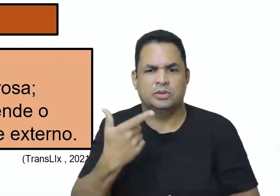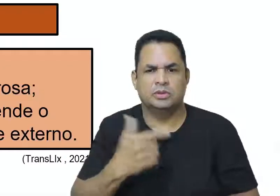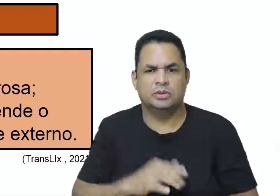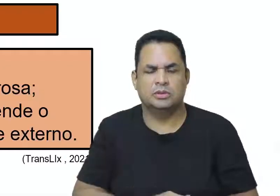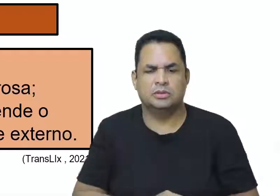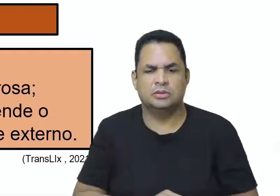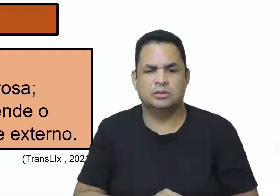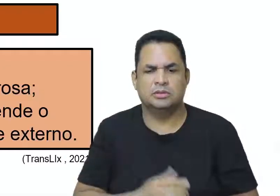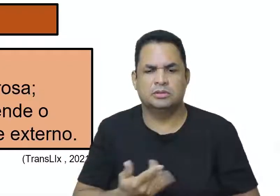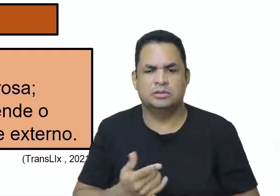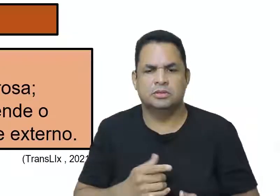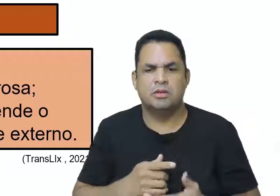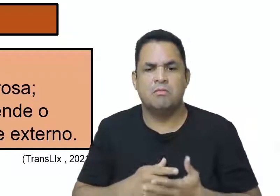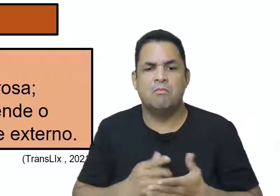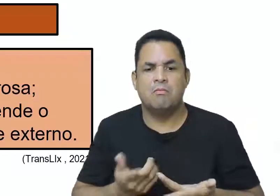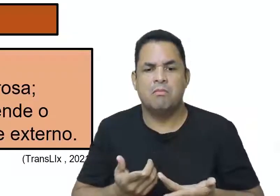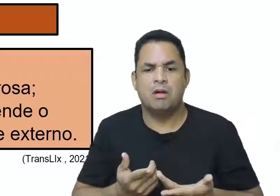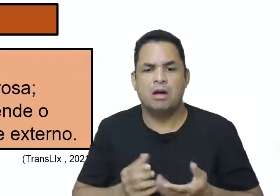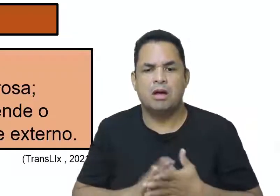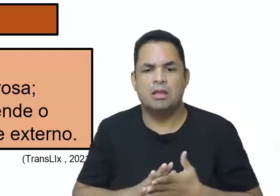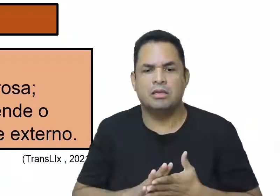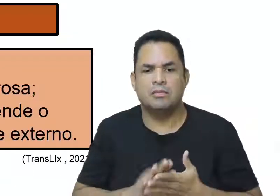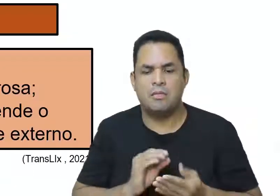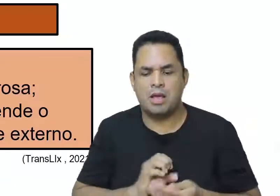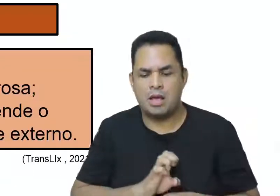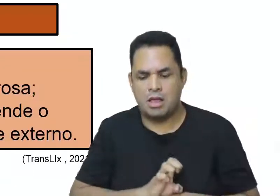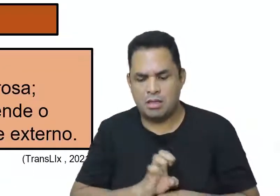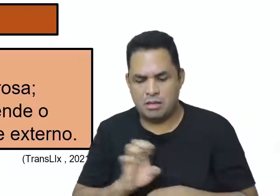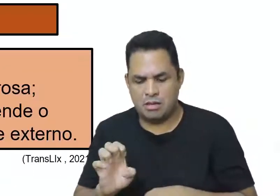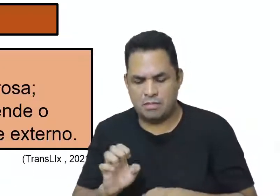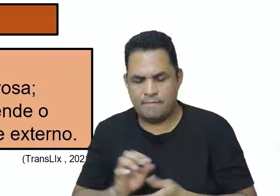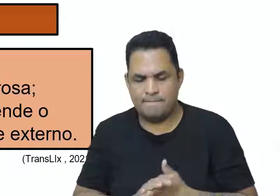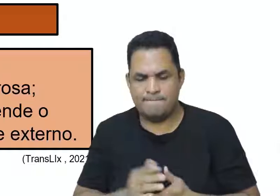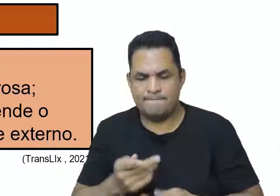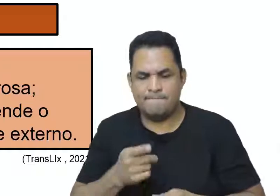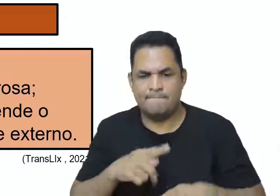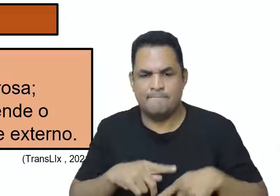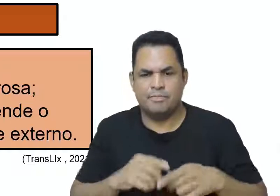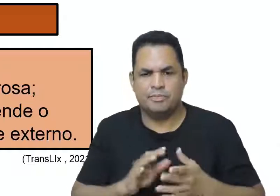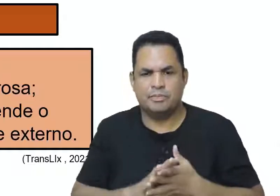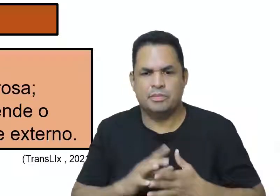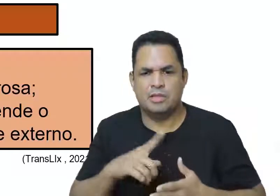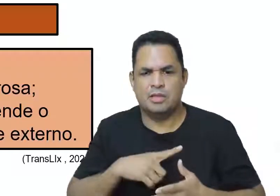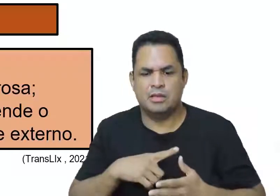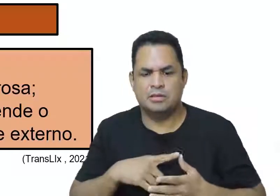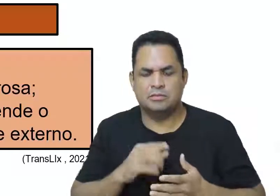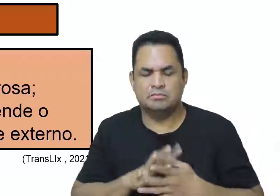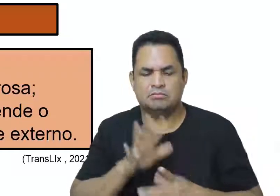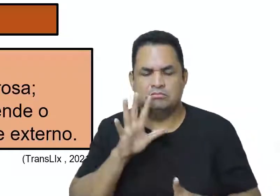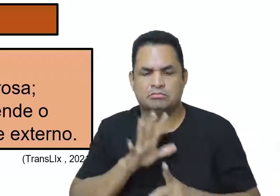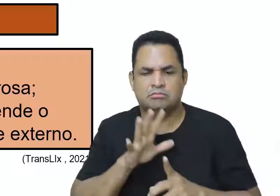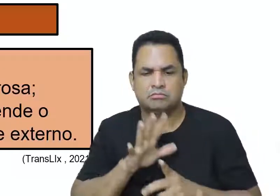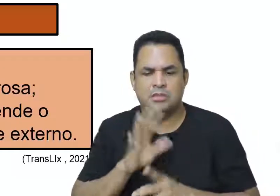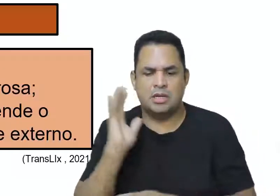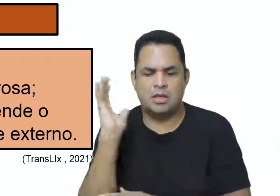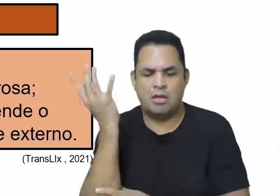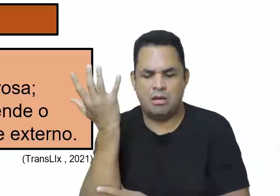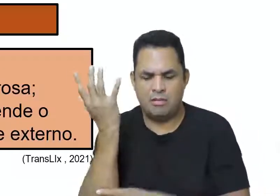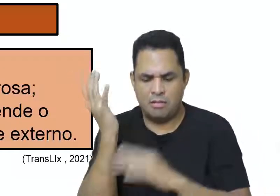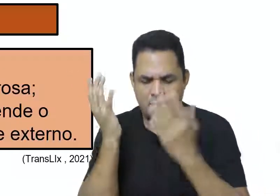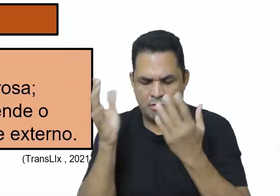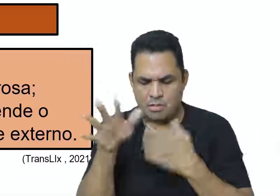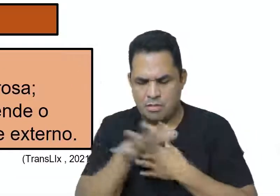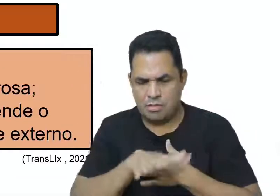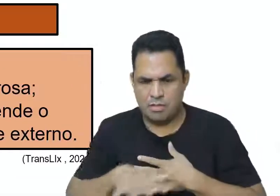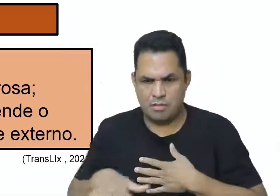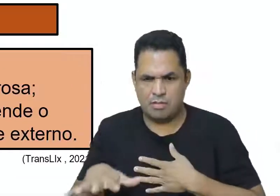o mercado interno e externo. Portanto, a Ásia é um continente que provoca um grande impacto ambiental. Mas